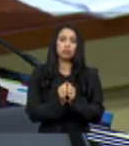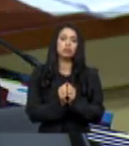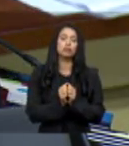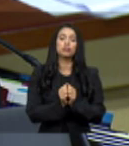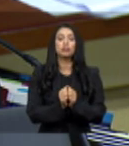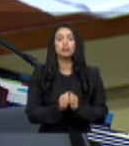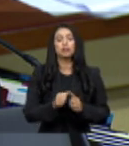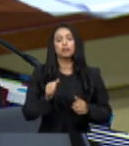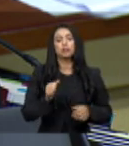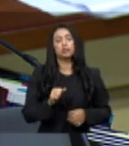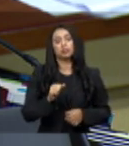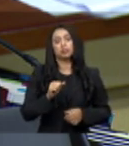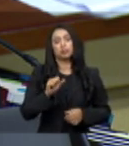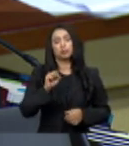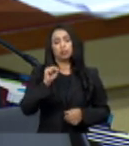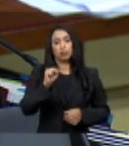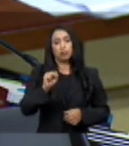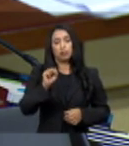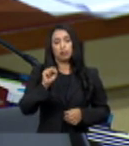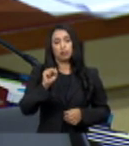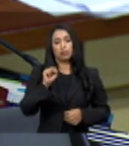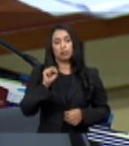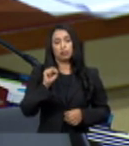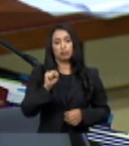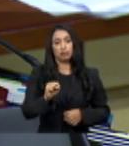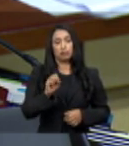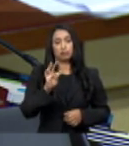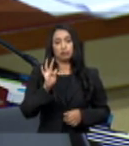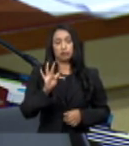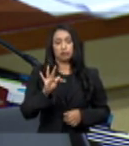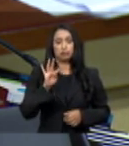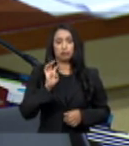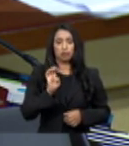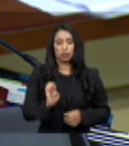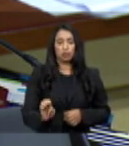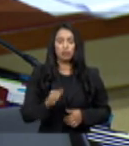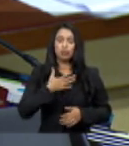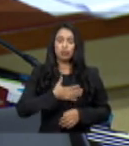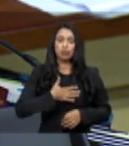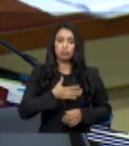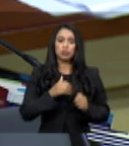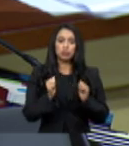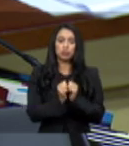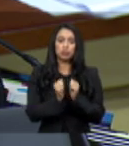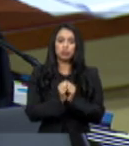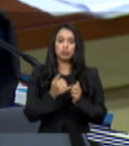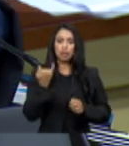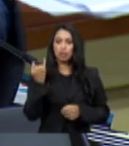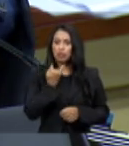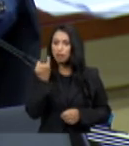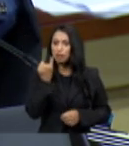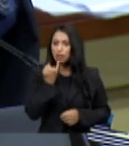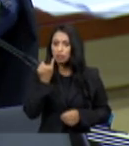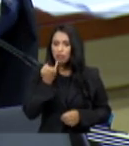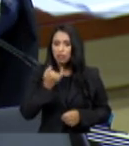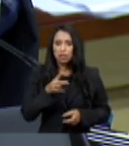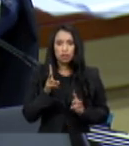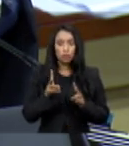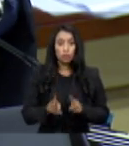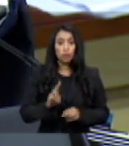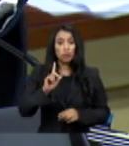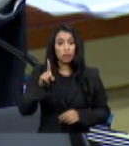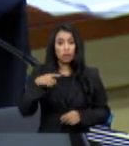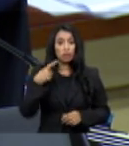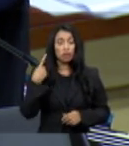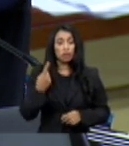eleitoral e é sempre um prazer estar com vossa excelência na itália da mesma forma só depois